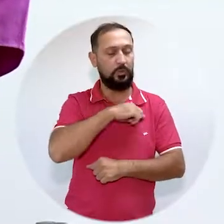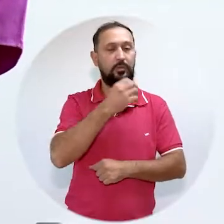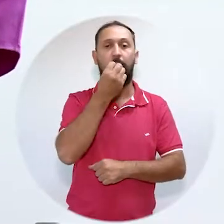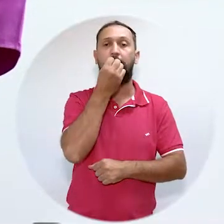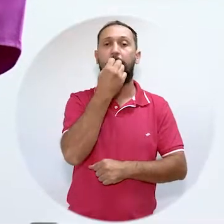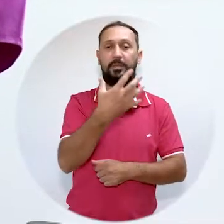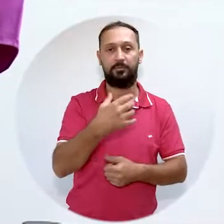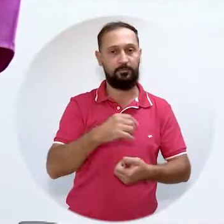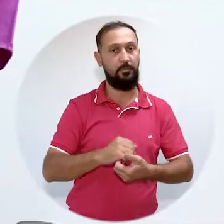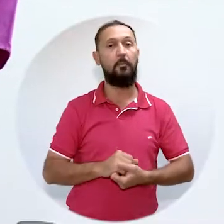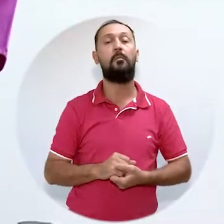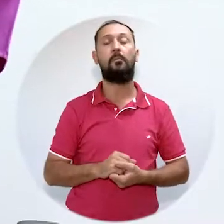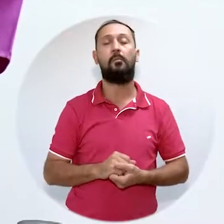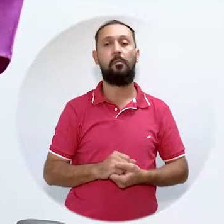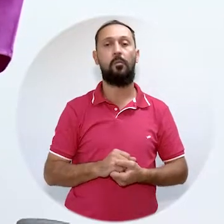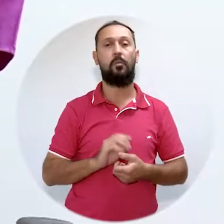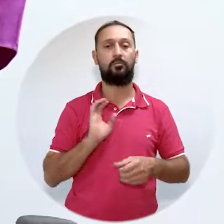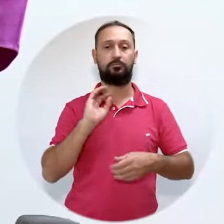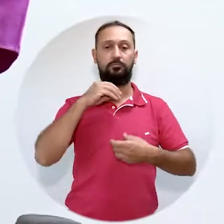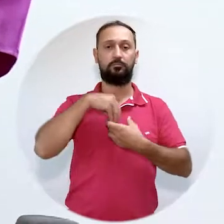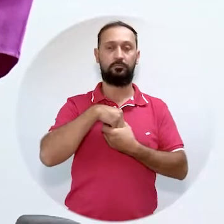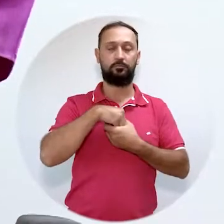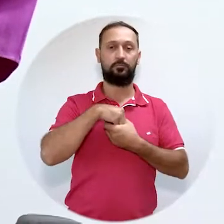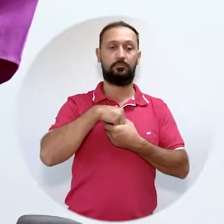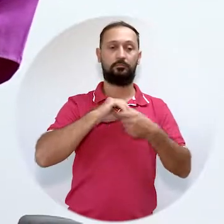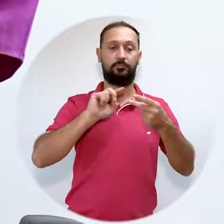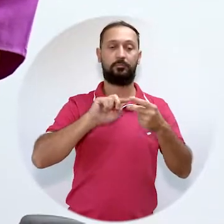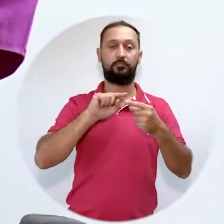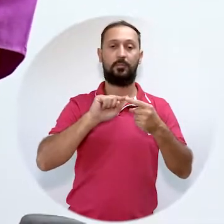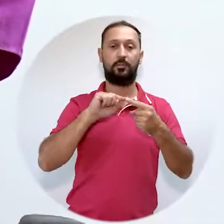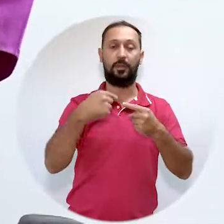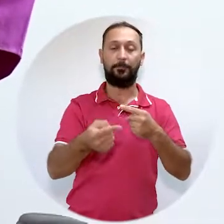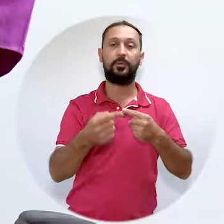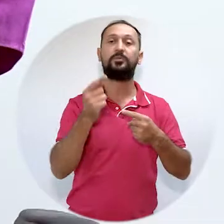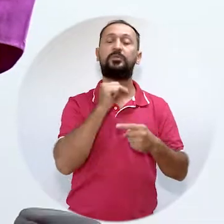tem que estar bem, procurar estar bem conosco